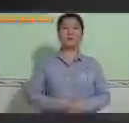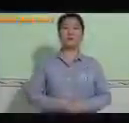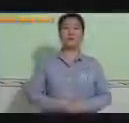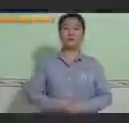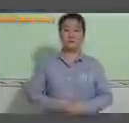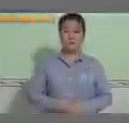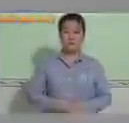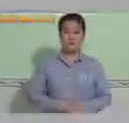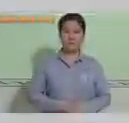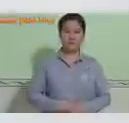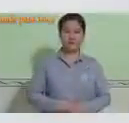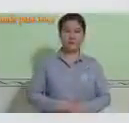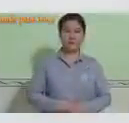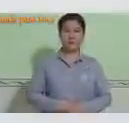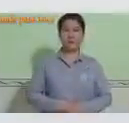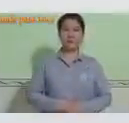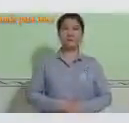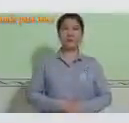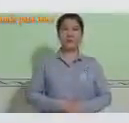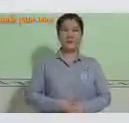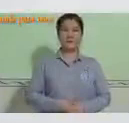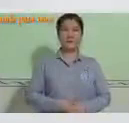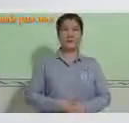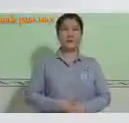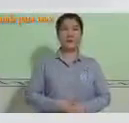mononucleose, doença de Lyme.